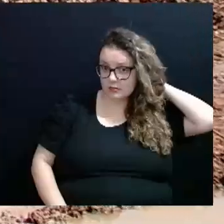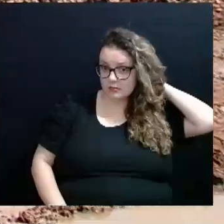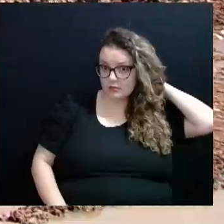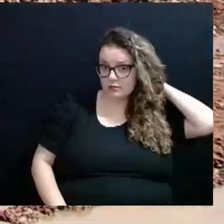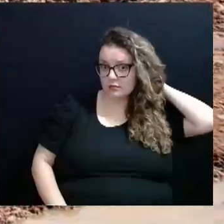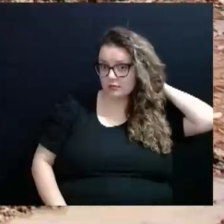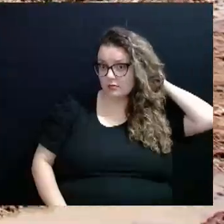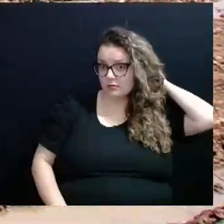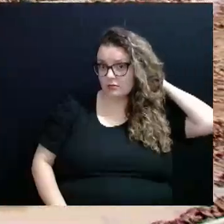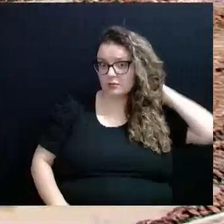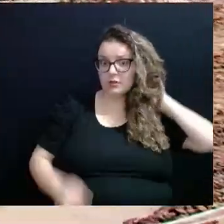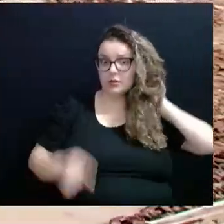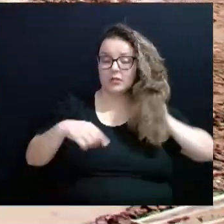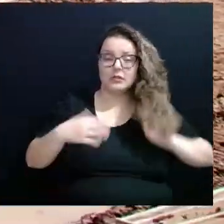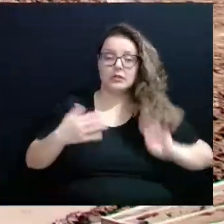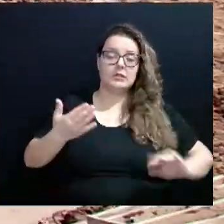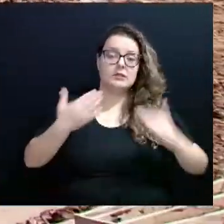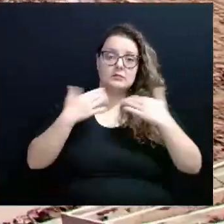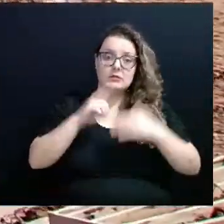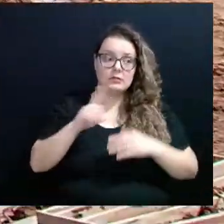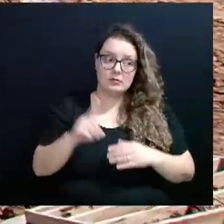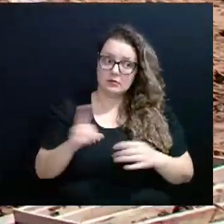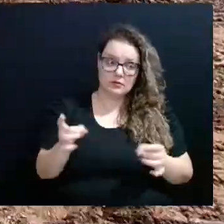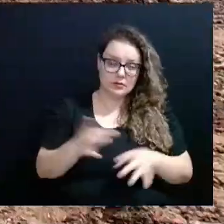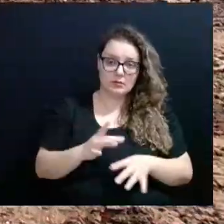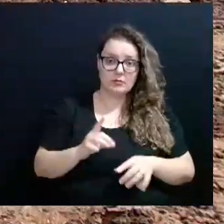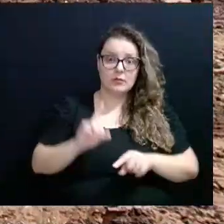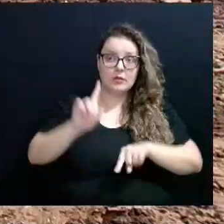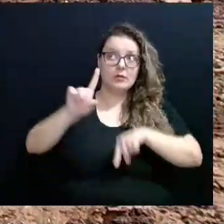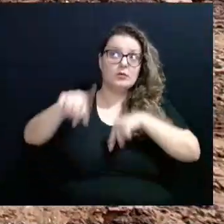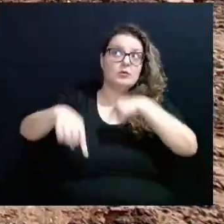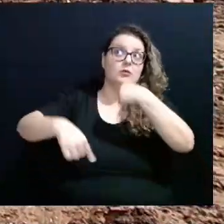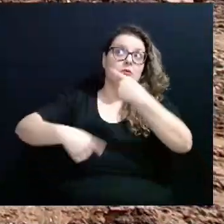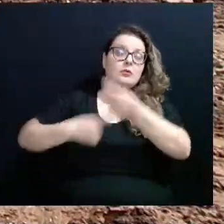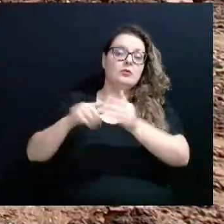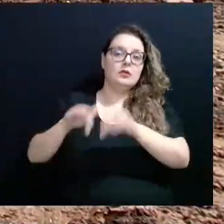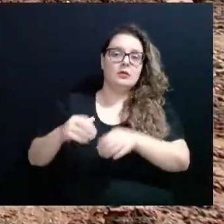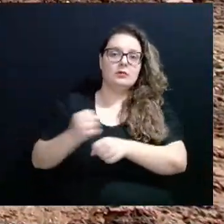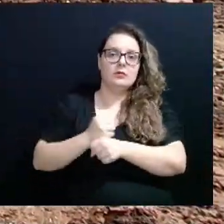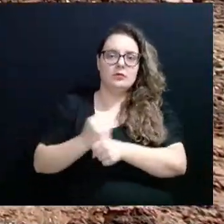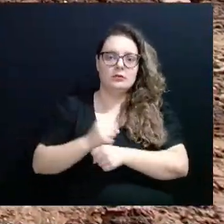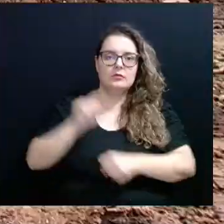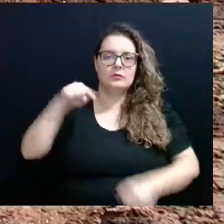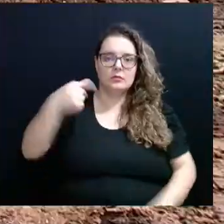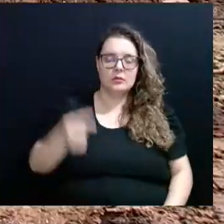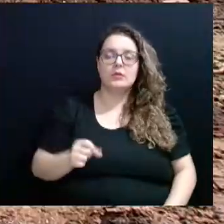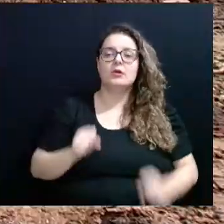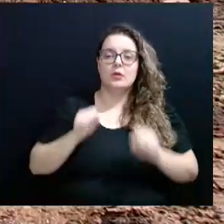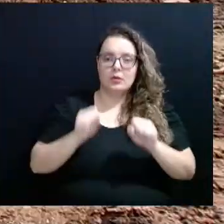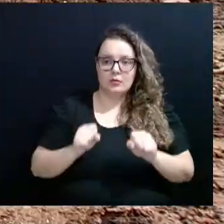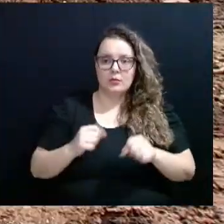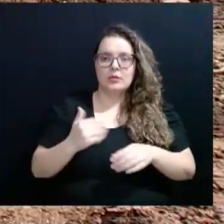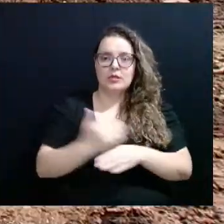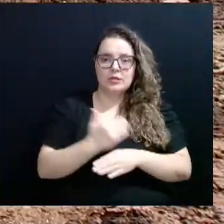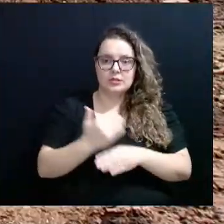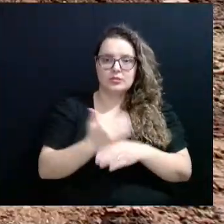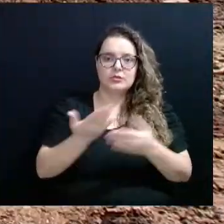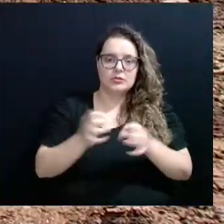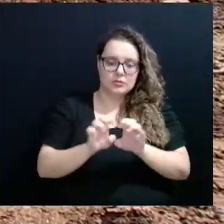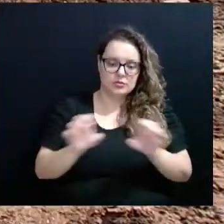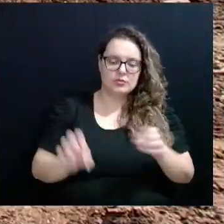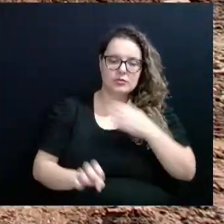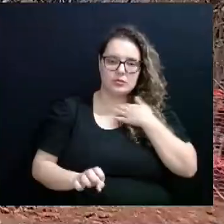o verão do próximo ano, final do ano que vem, nós já vamos poder contar com essa estrutura aqui para